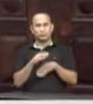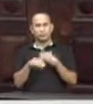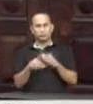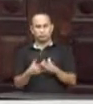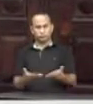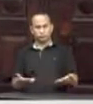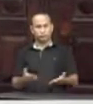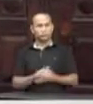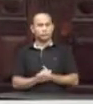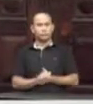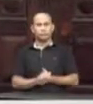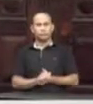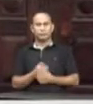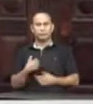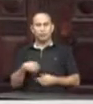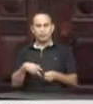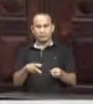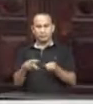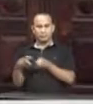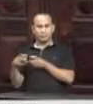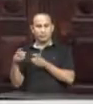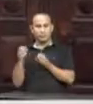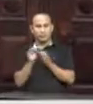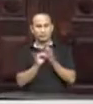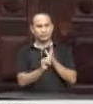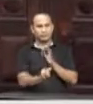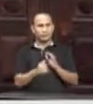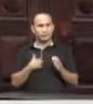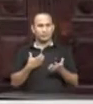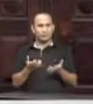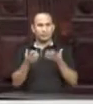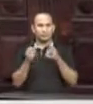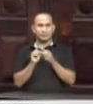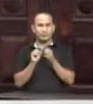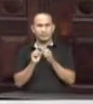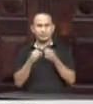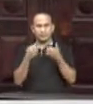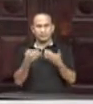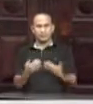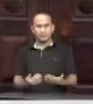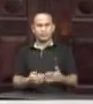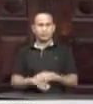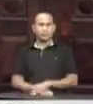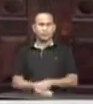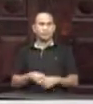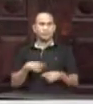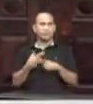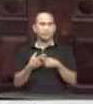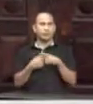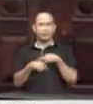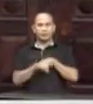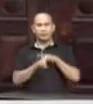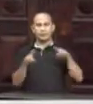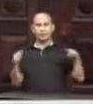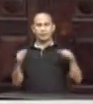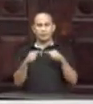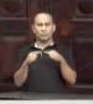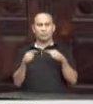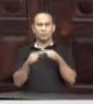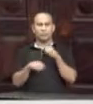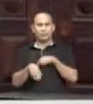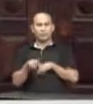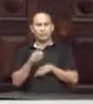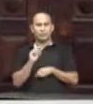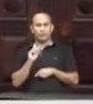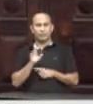Porém, ao analisar esse projeto de lei, eu queria fazer algumas considerações, porque eu não concordo com a redação